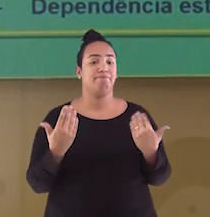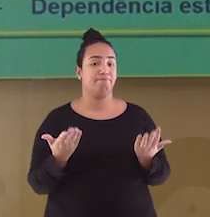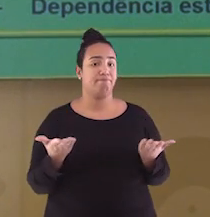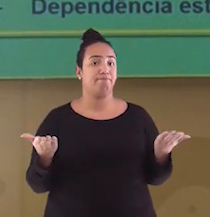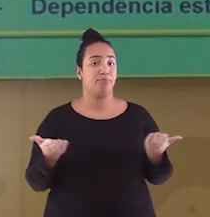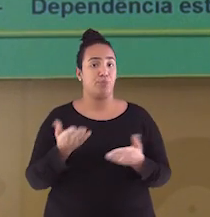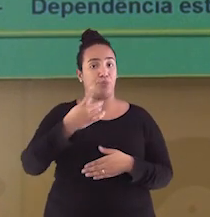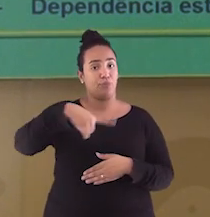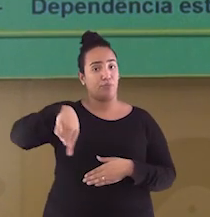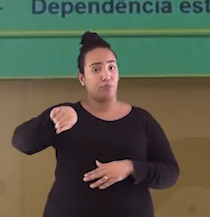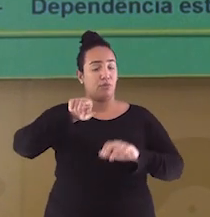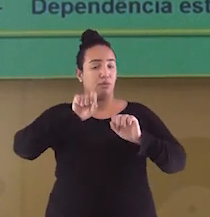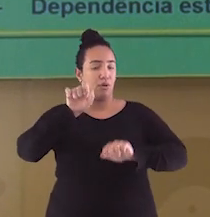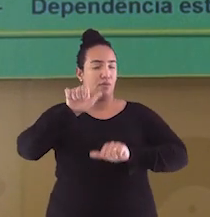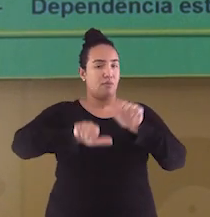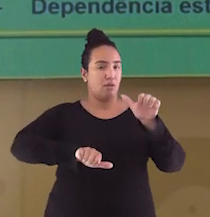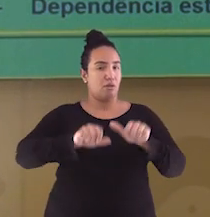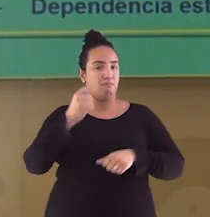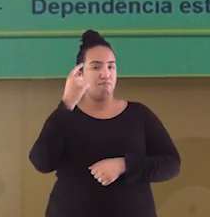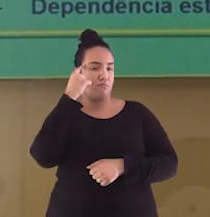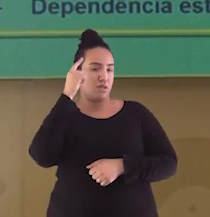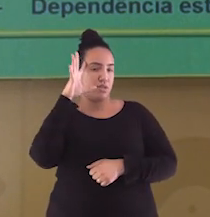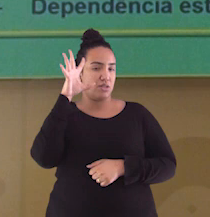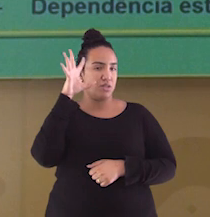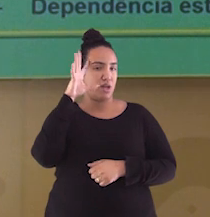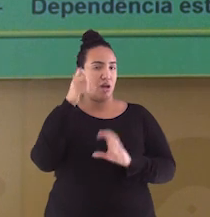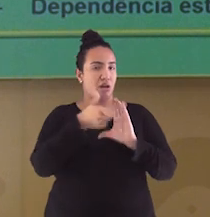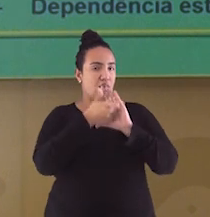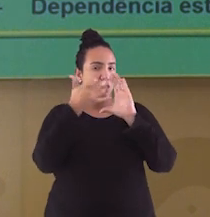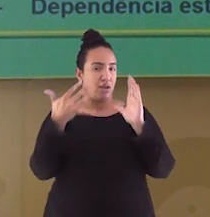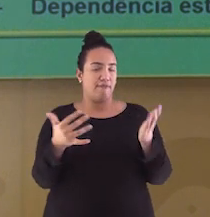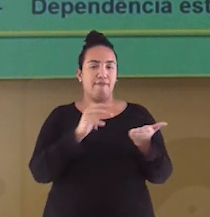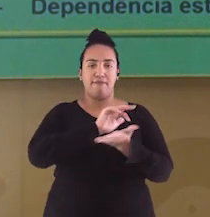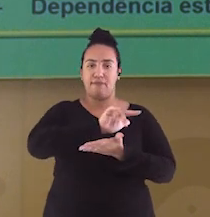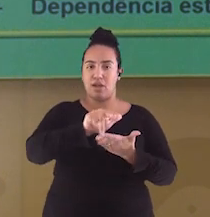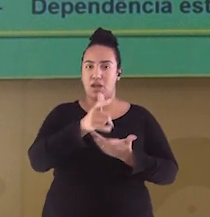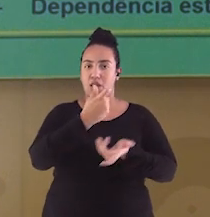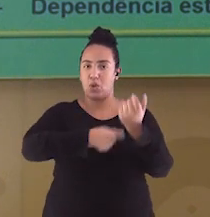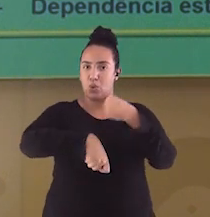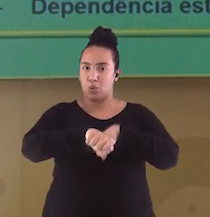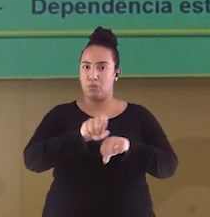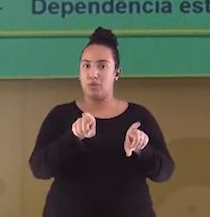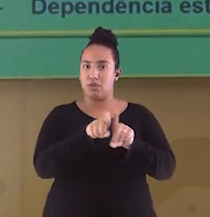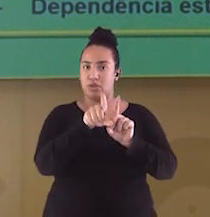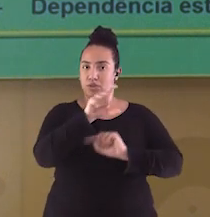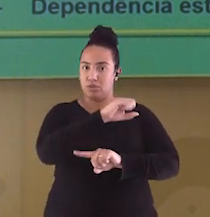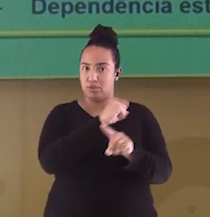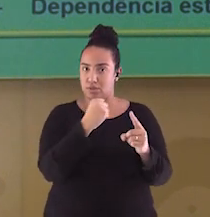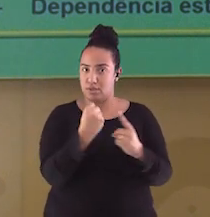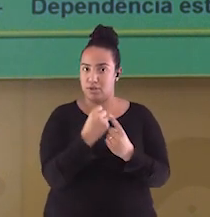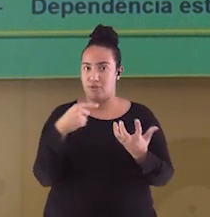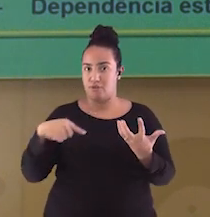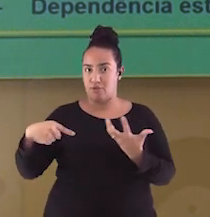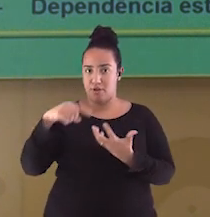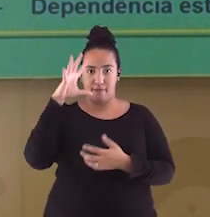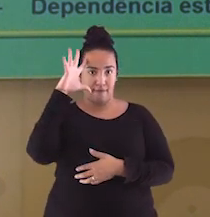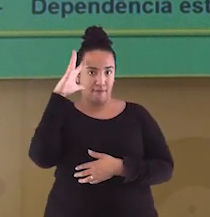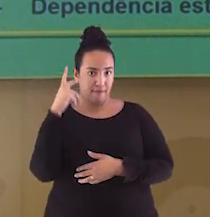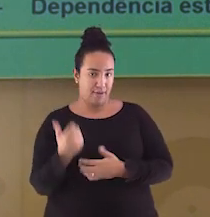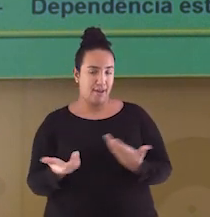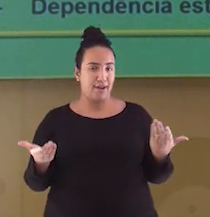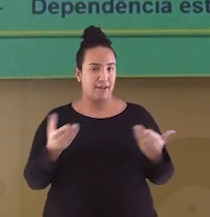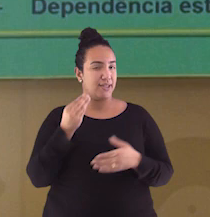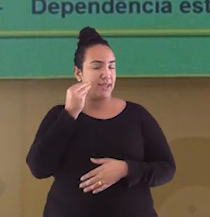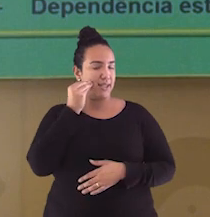podemos analisar e pensar sobre várias características econômicas e sociais do continente africano, vamos testar